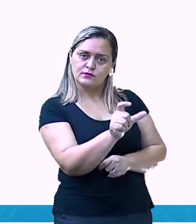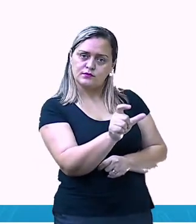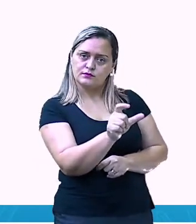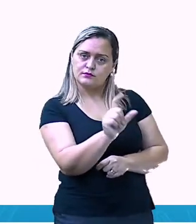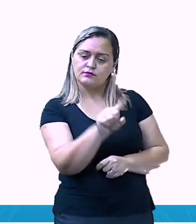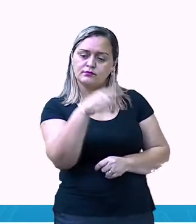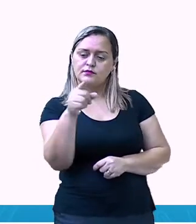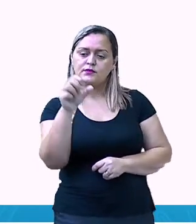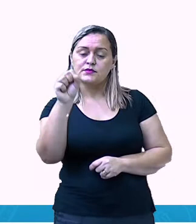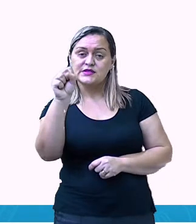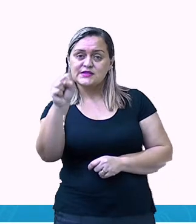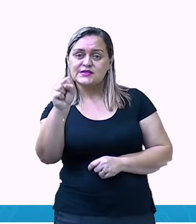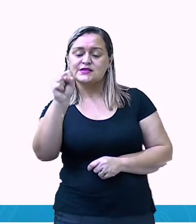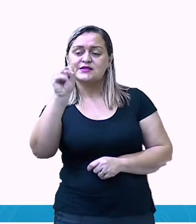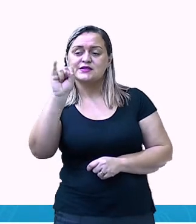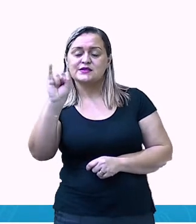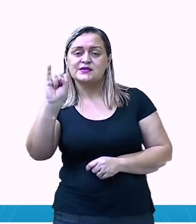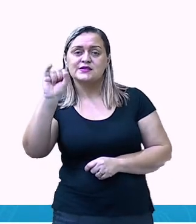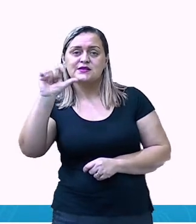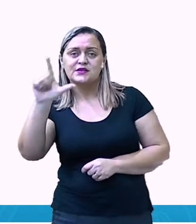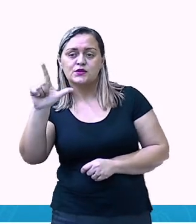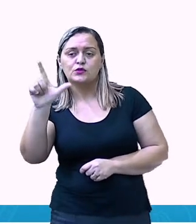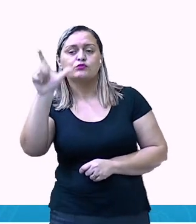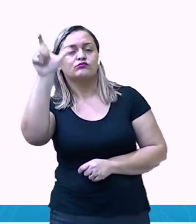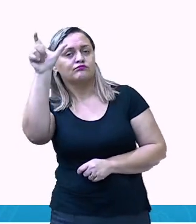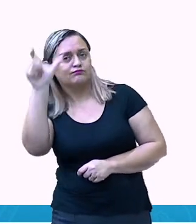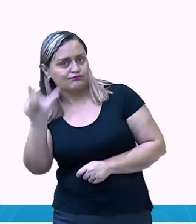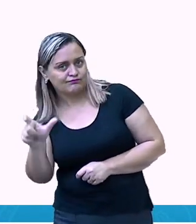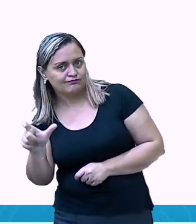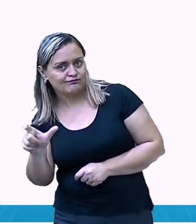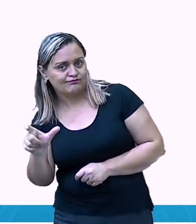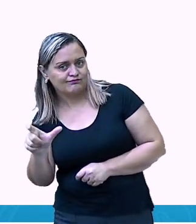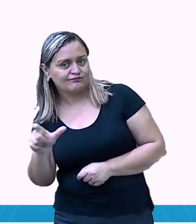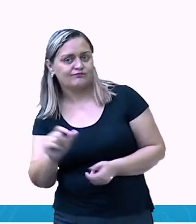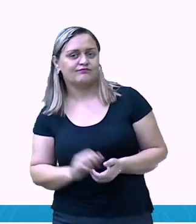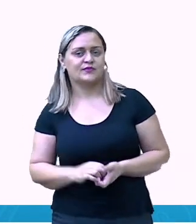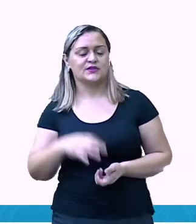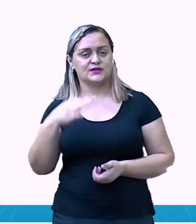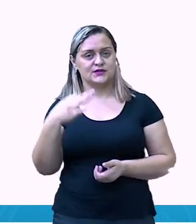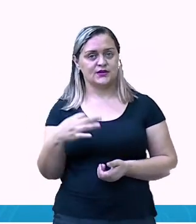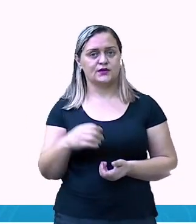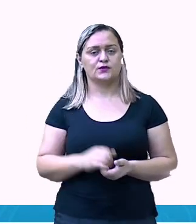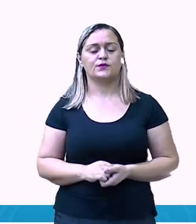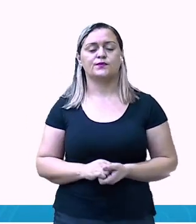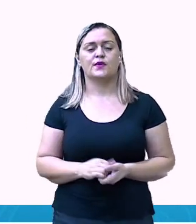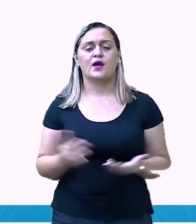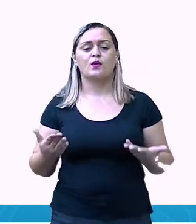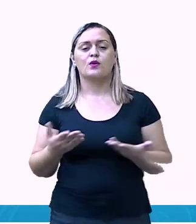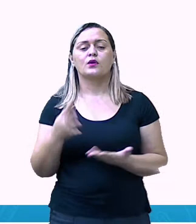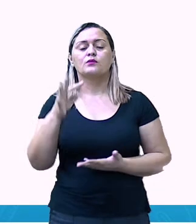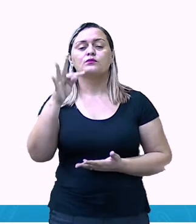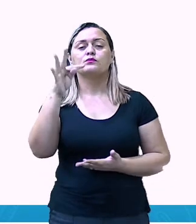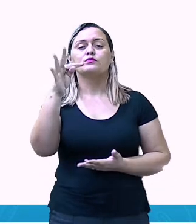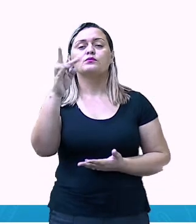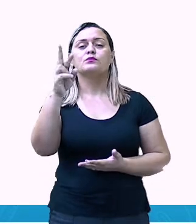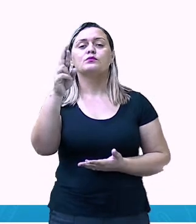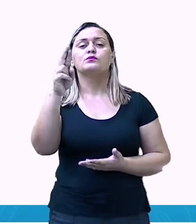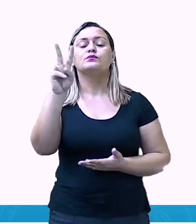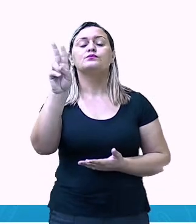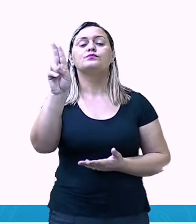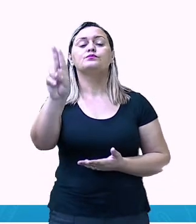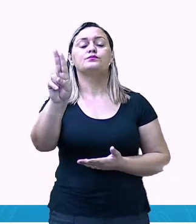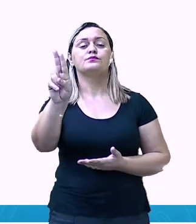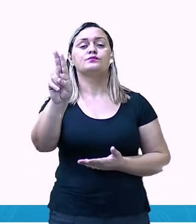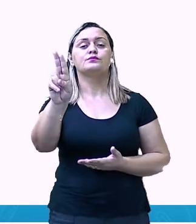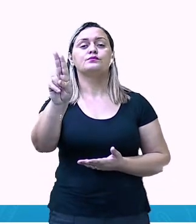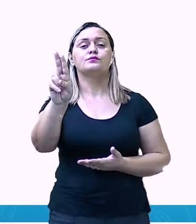Agora, vamos ver, olha lá. Tru, tru. Eu fiz o som do T, do R e do U, ó. Tu, tu,